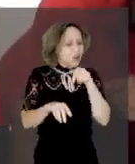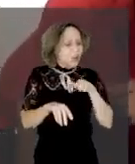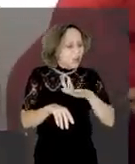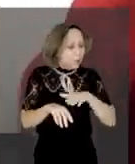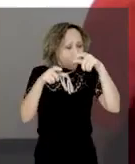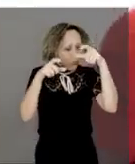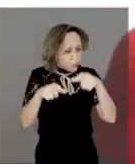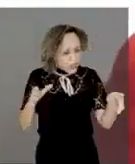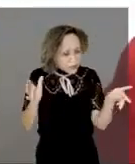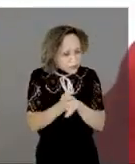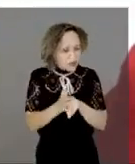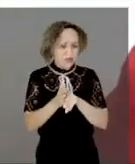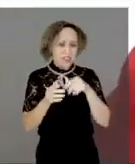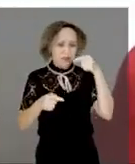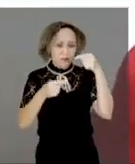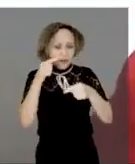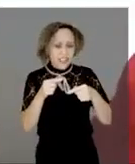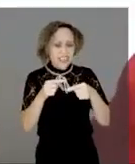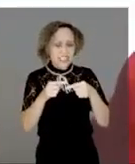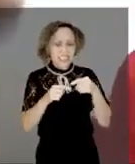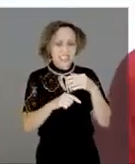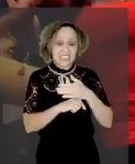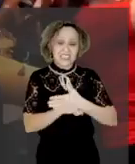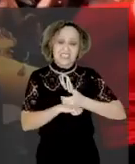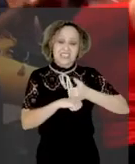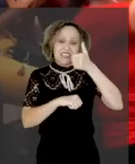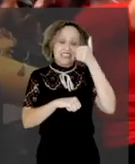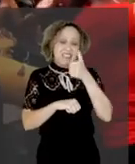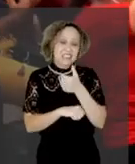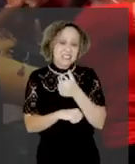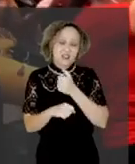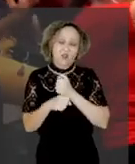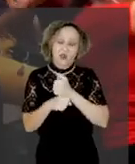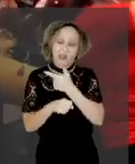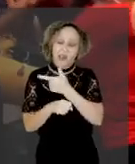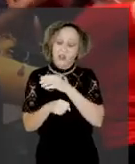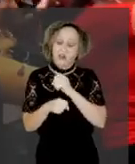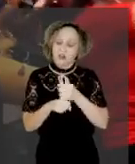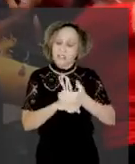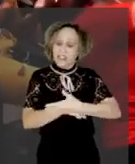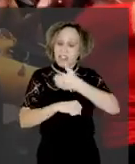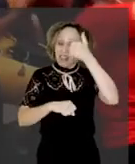Viva a democracia! Viva a liberdade no Brasil!